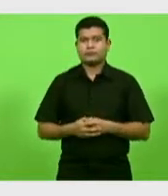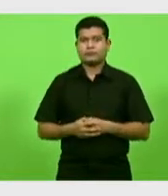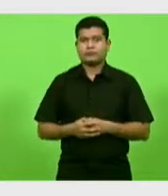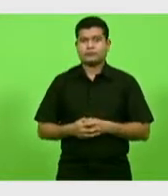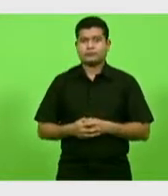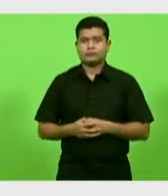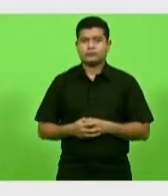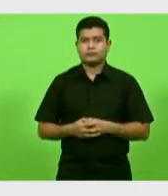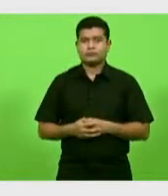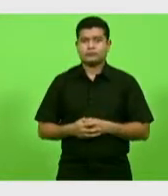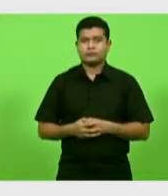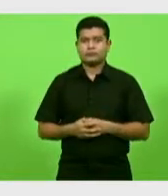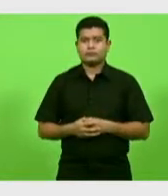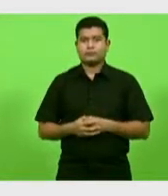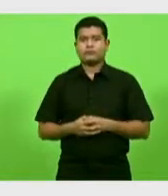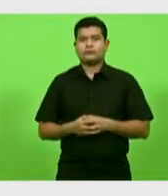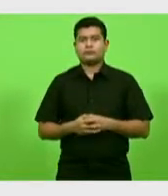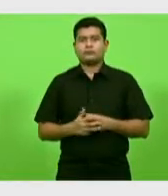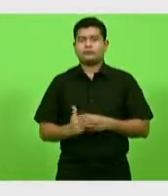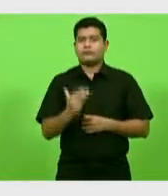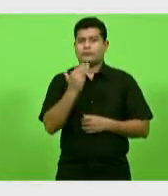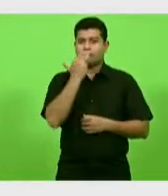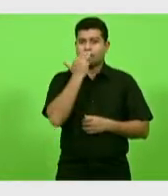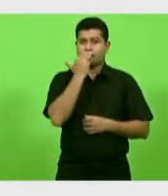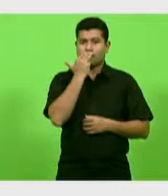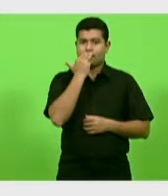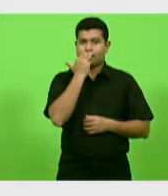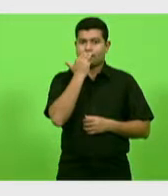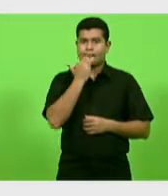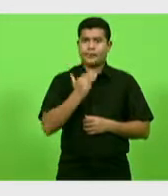Como vota deputado Moacir Sopelsa?